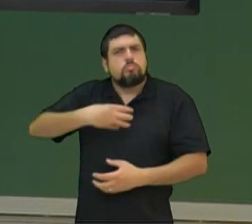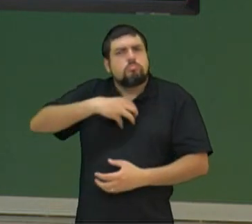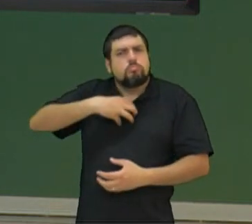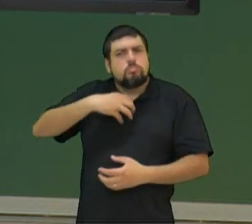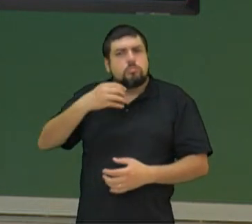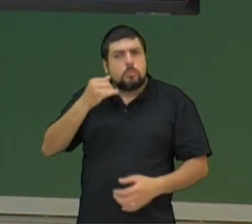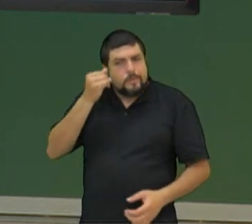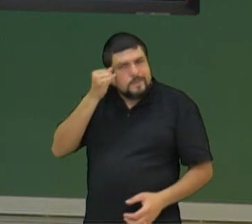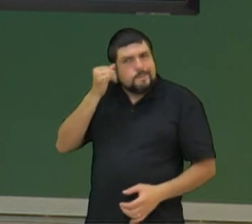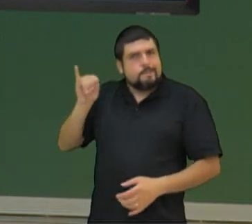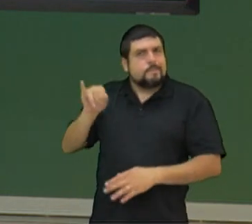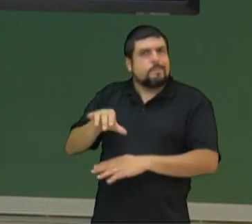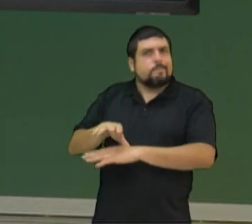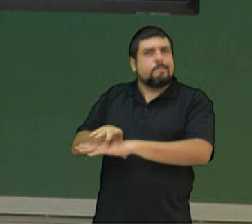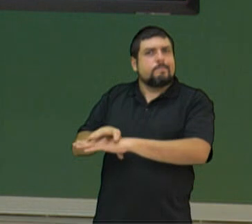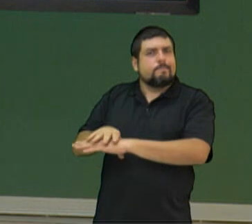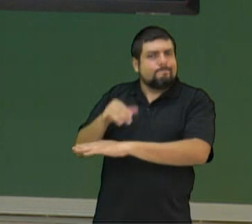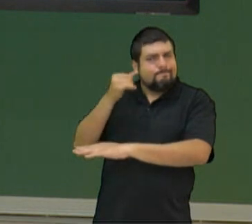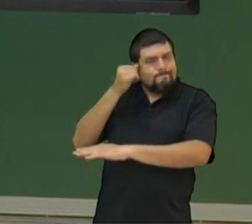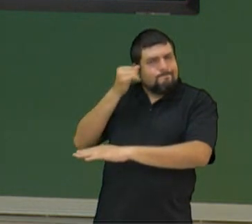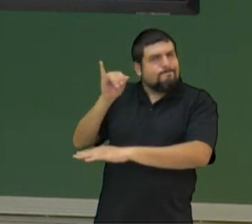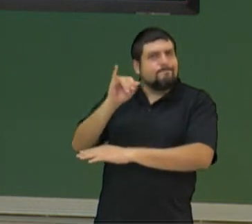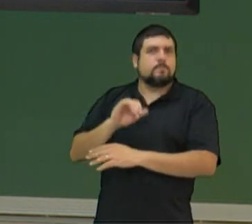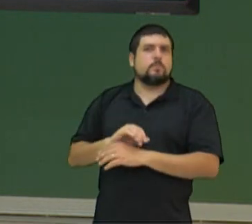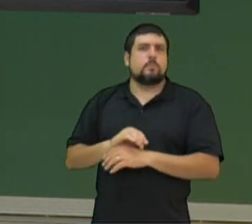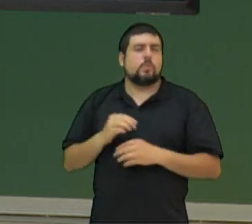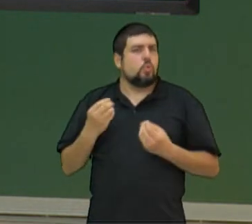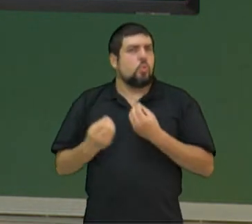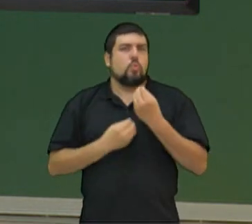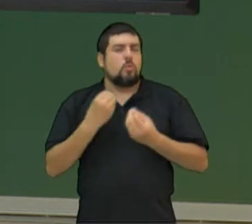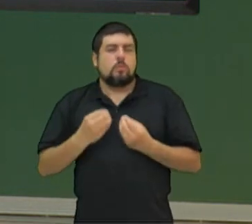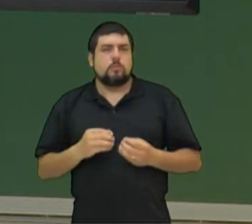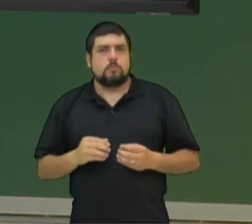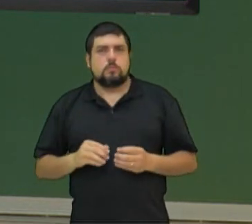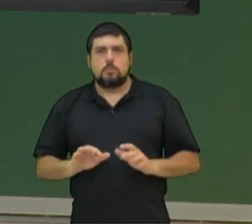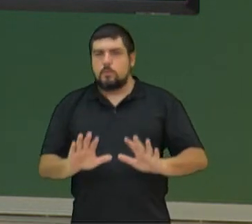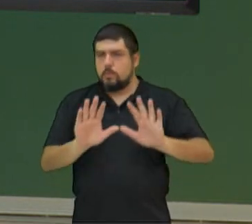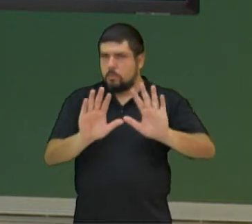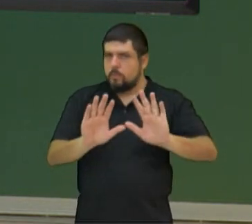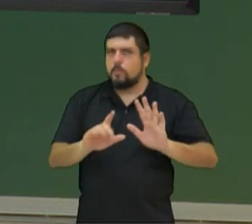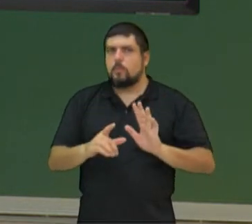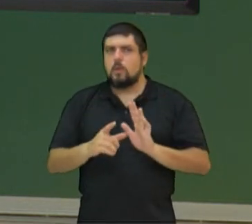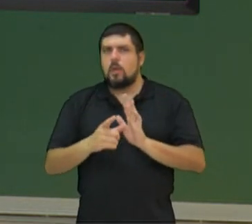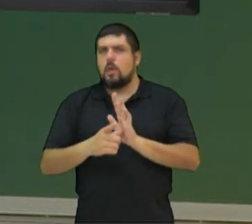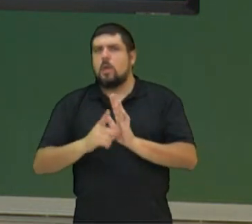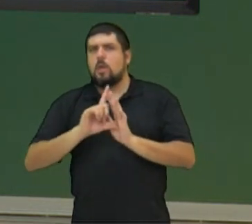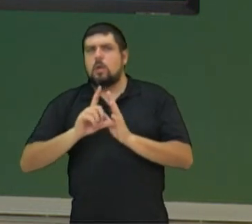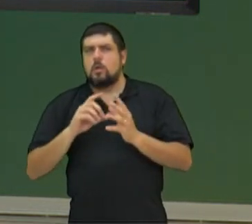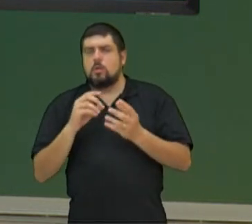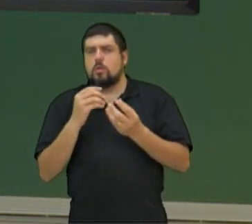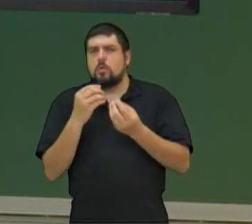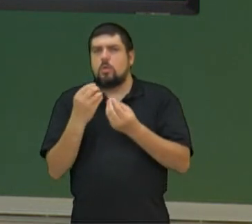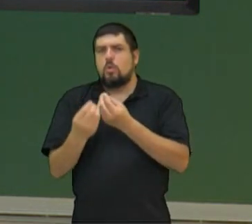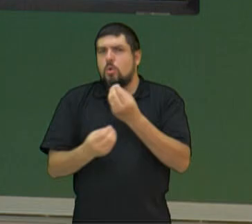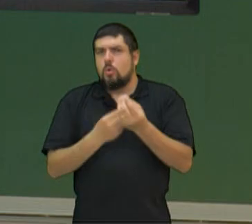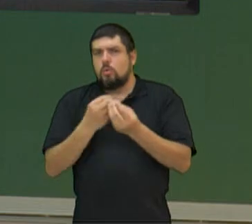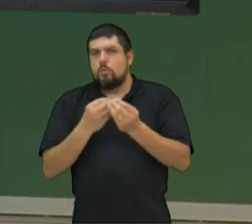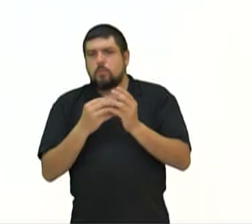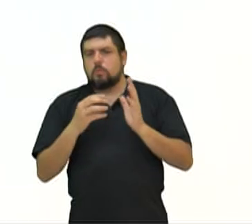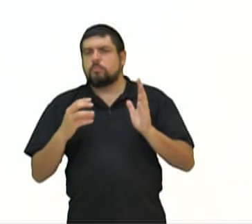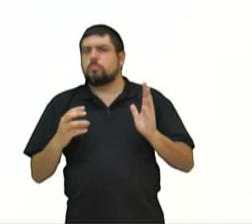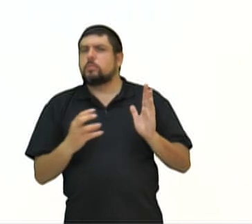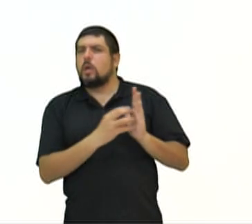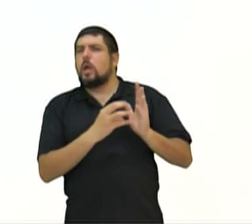prevenir dessa doença? Antes de eu falar, vamos só dar uma olhadinha aqui como que essa doença, né, ela vai se